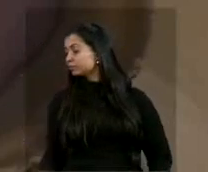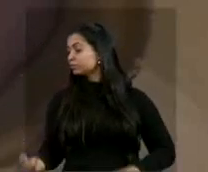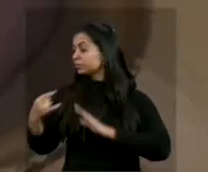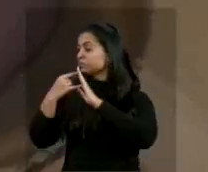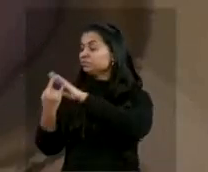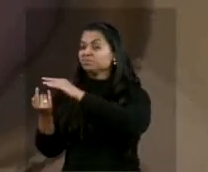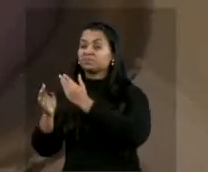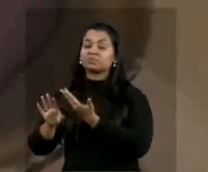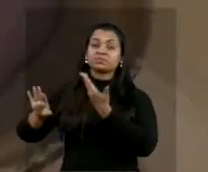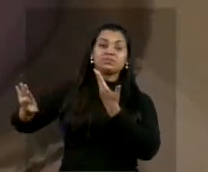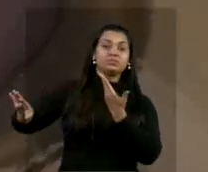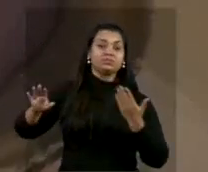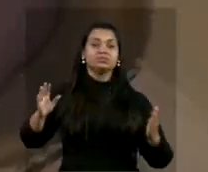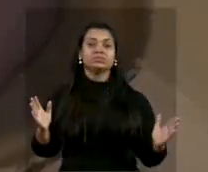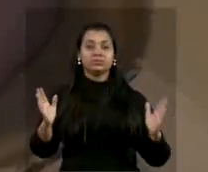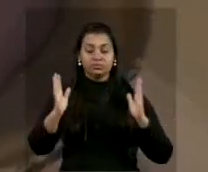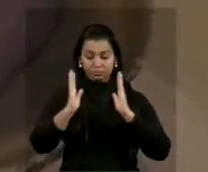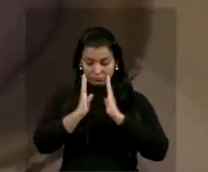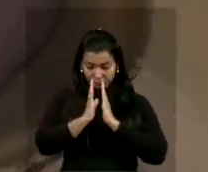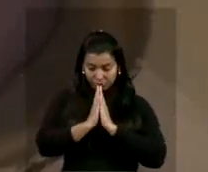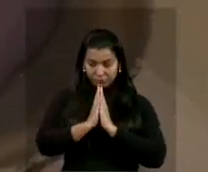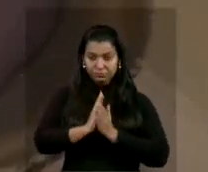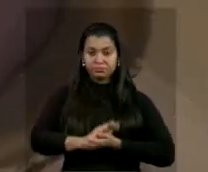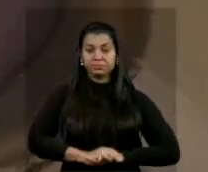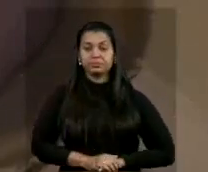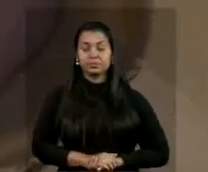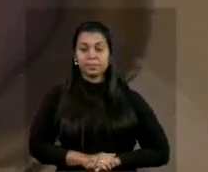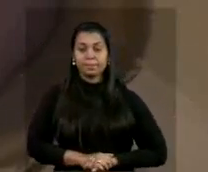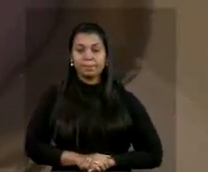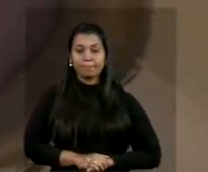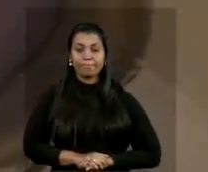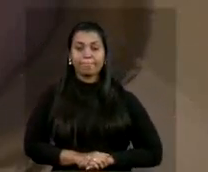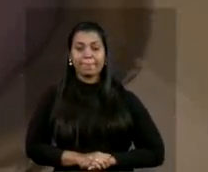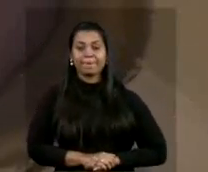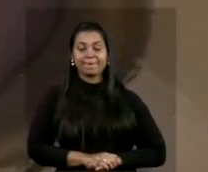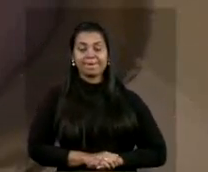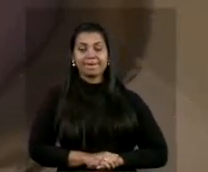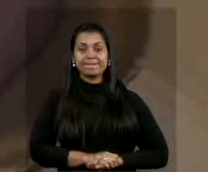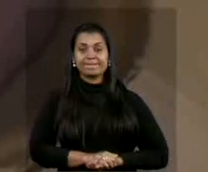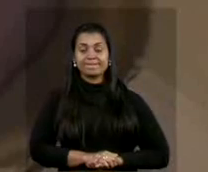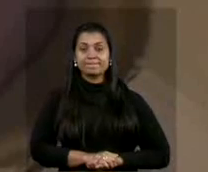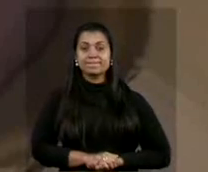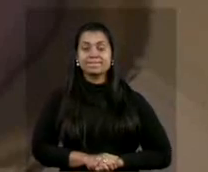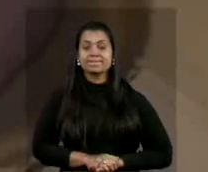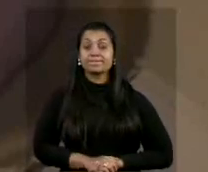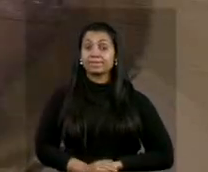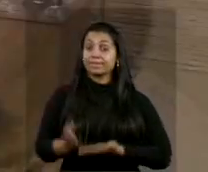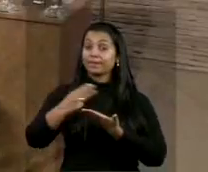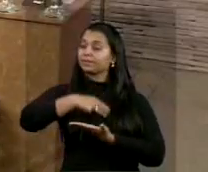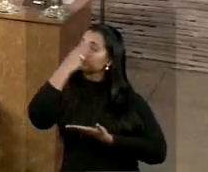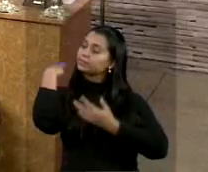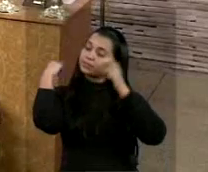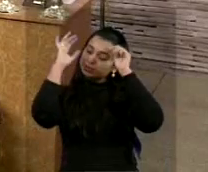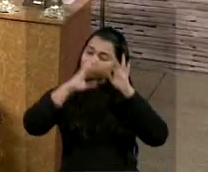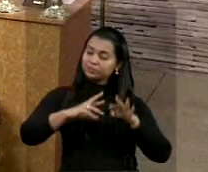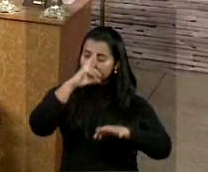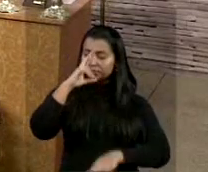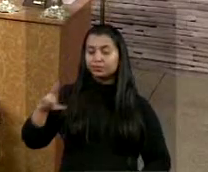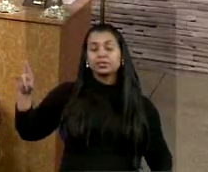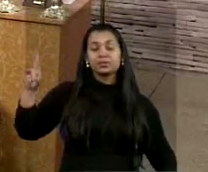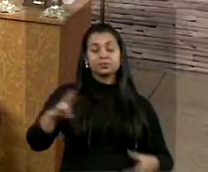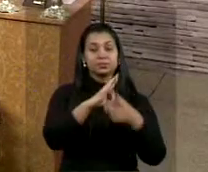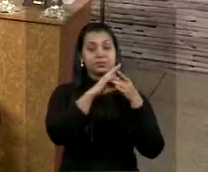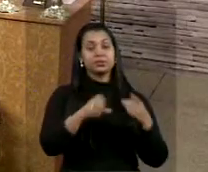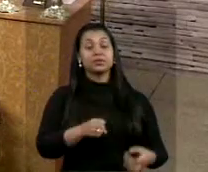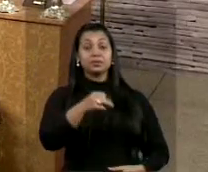ofendido. E não nos deixeis cair em tentação, mas livrai-nos do mal. Amém. Ave Maria, cheia